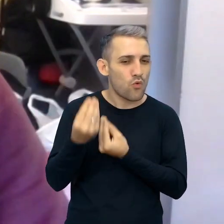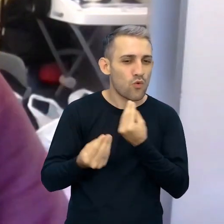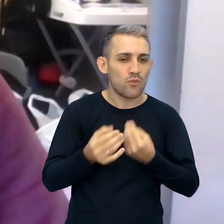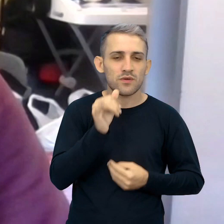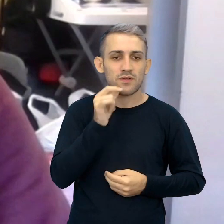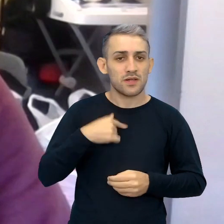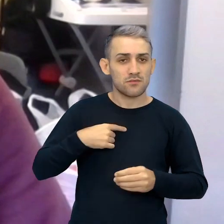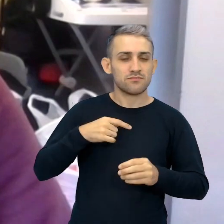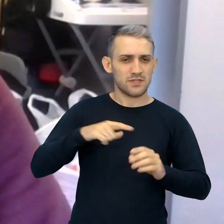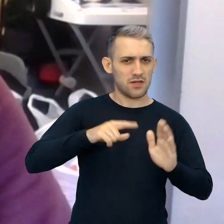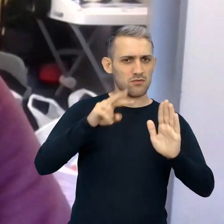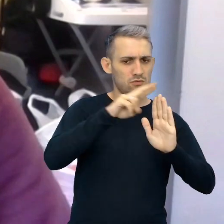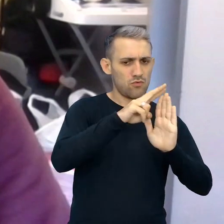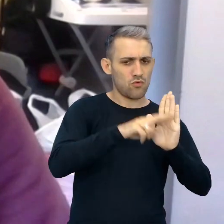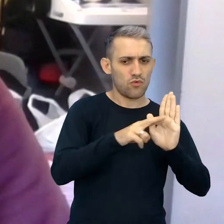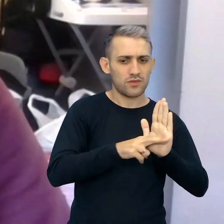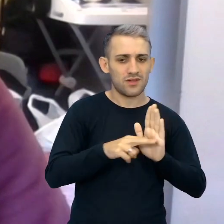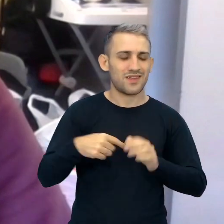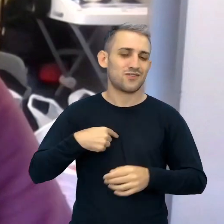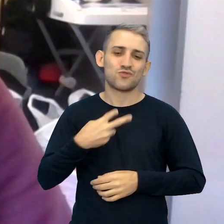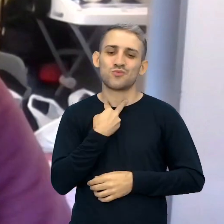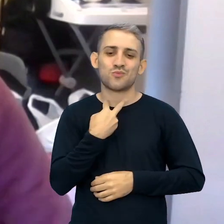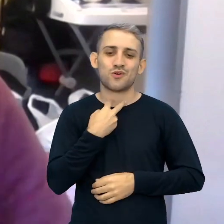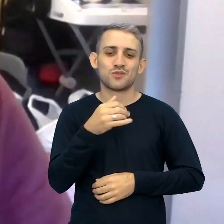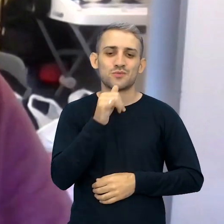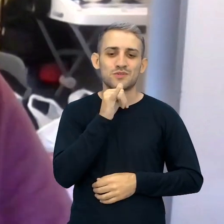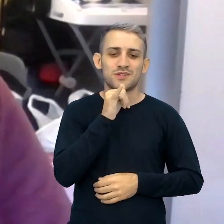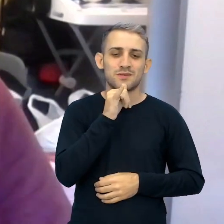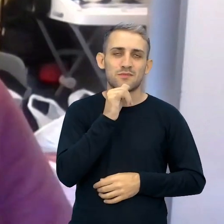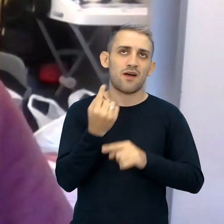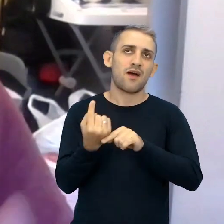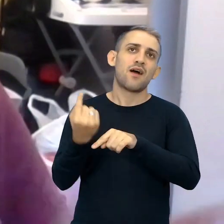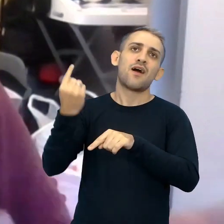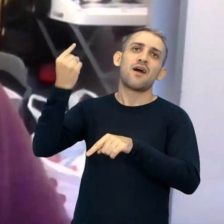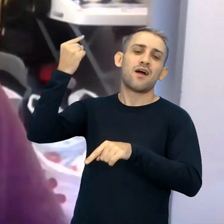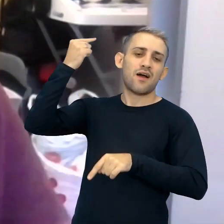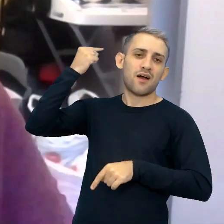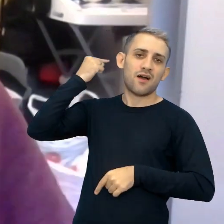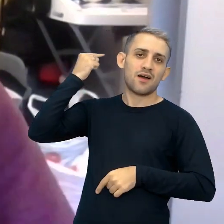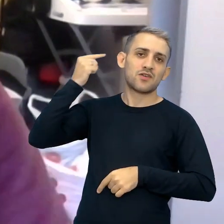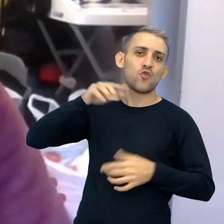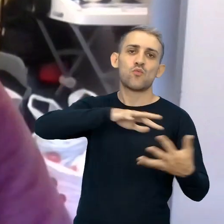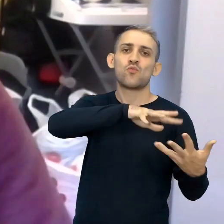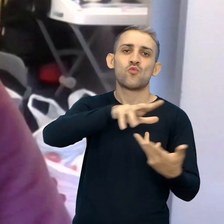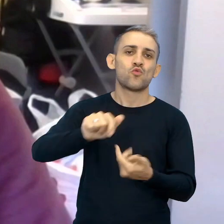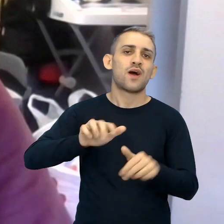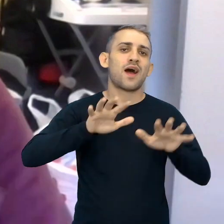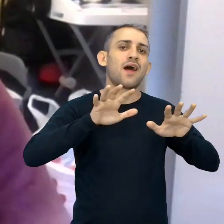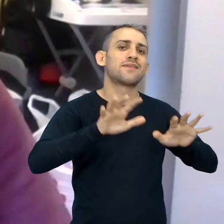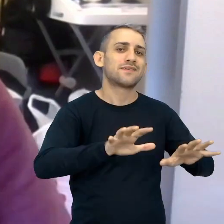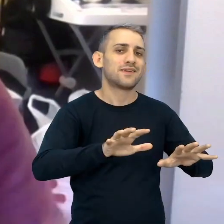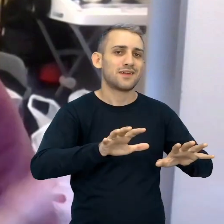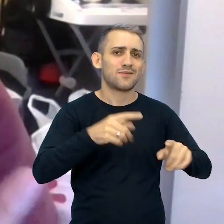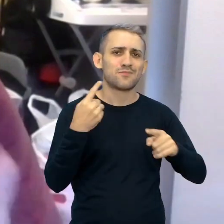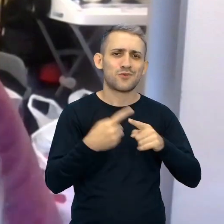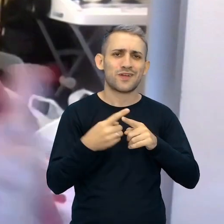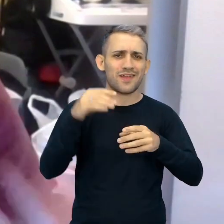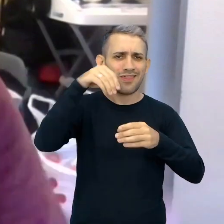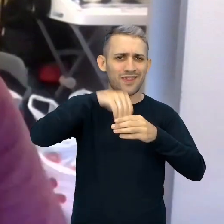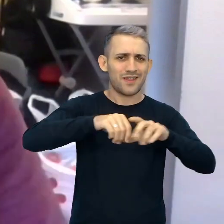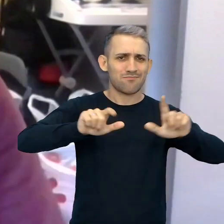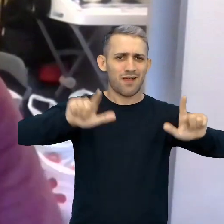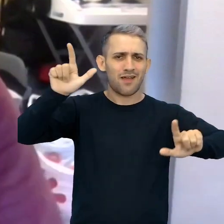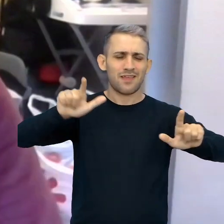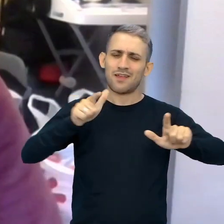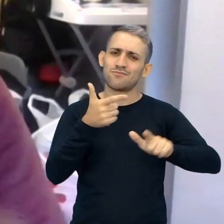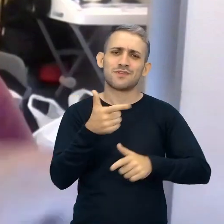num roteiro, eu não posso dizer antigamente o mundo era desse jeito, porque isso não aparece na tela. Como é que eu